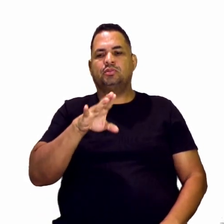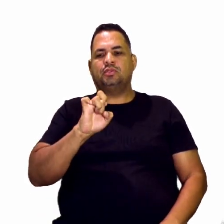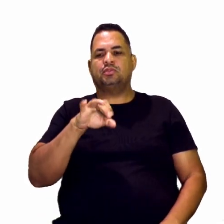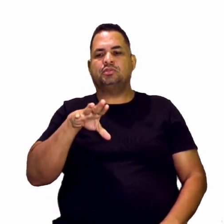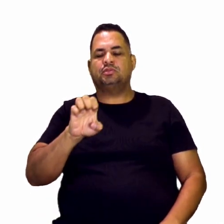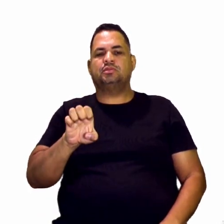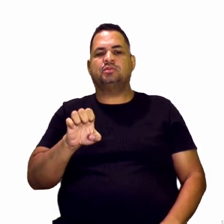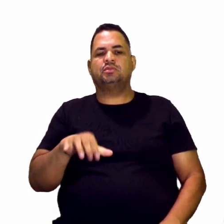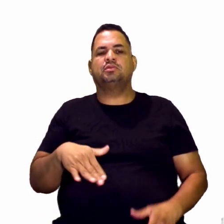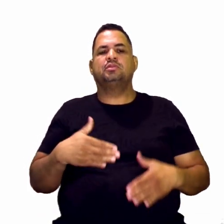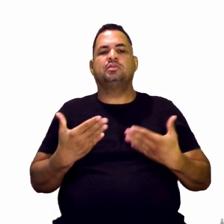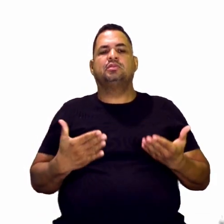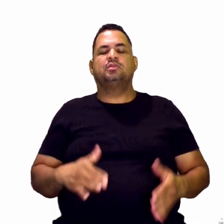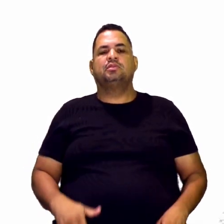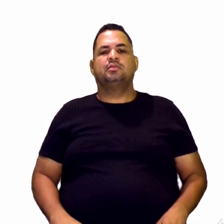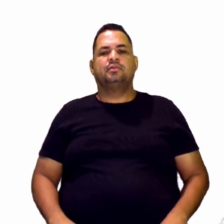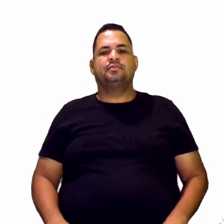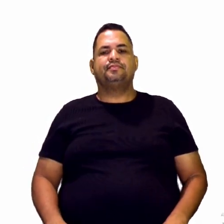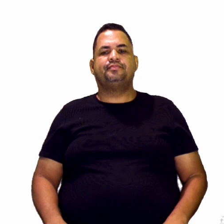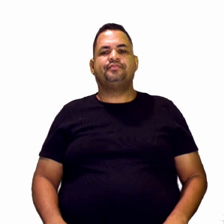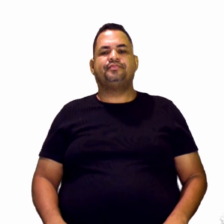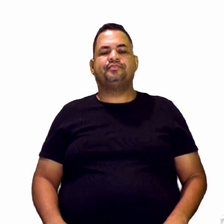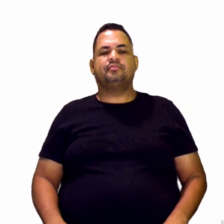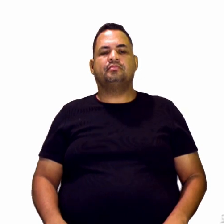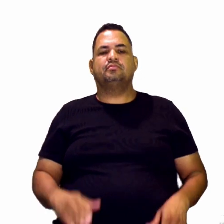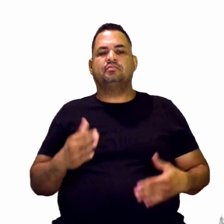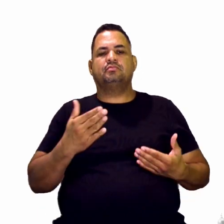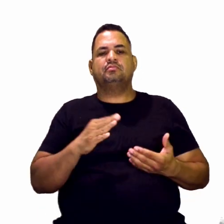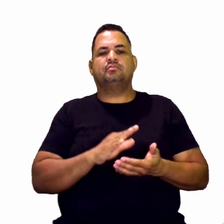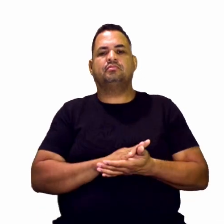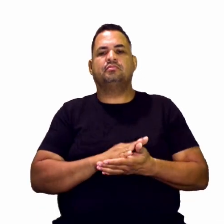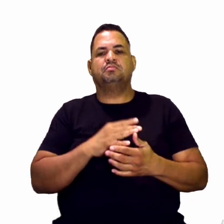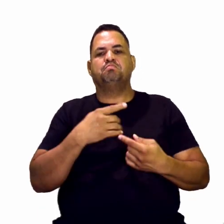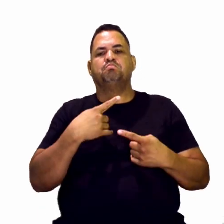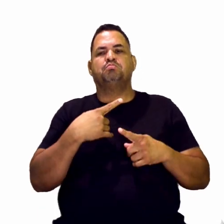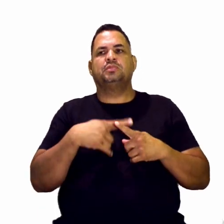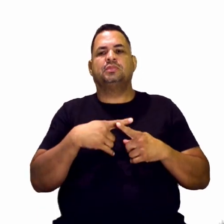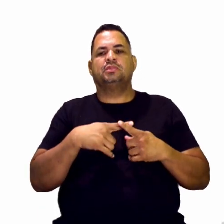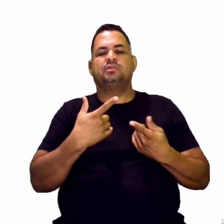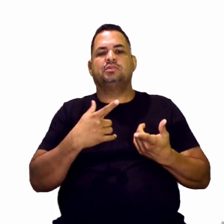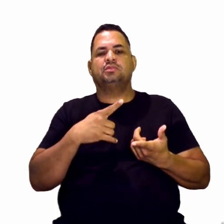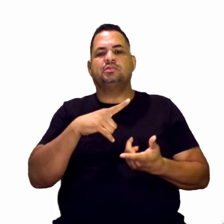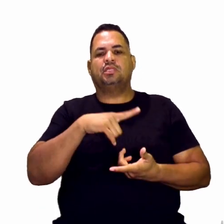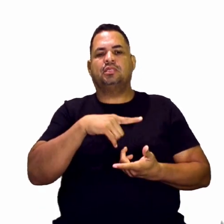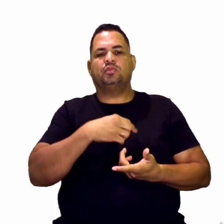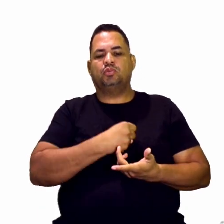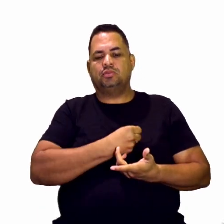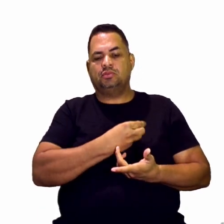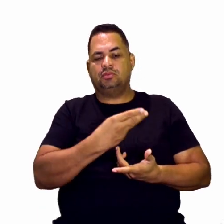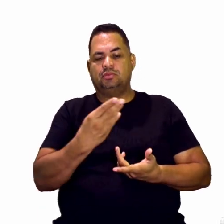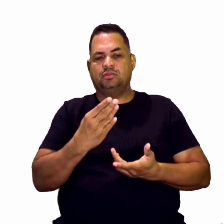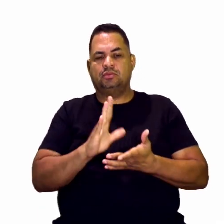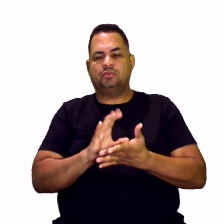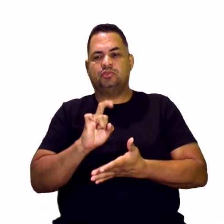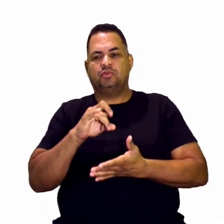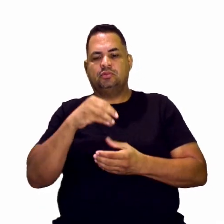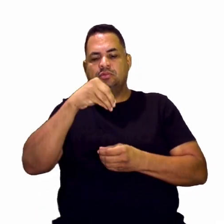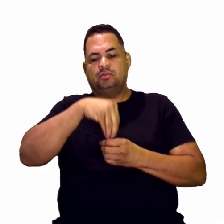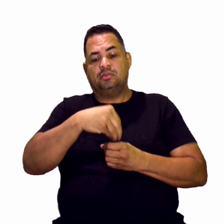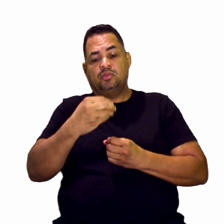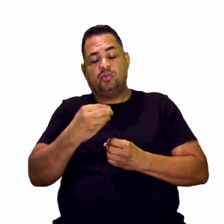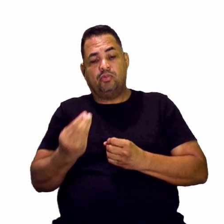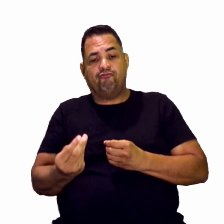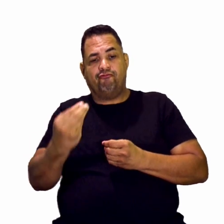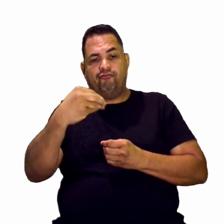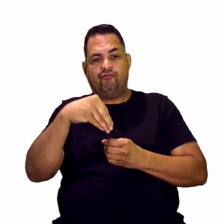simples é aquela em que, devido à concentração, né, de soluto, dentro ou fora,